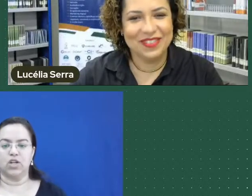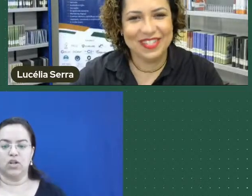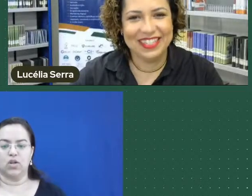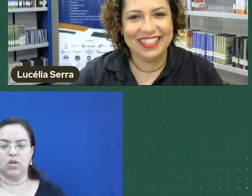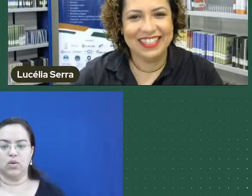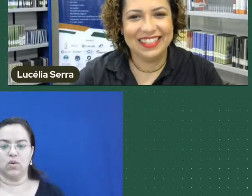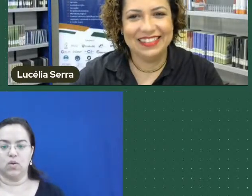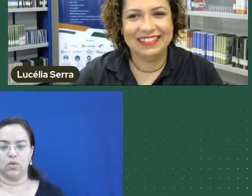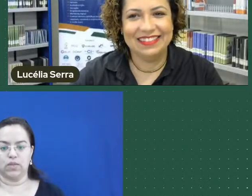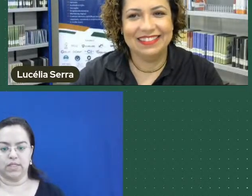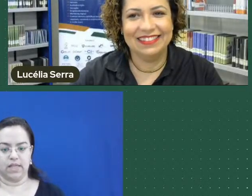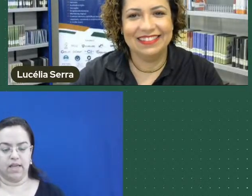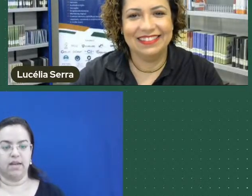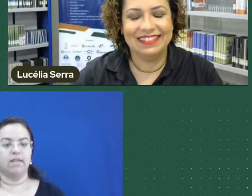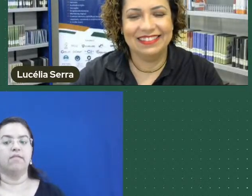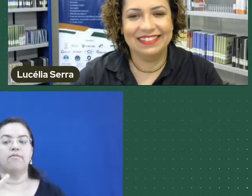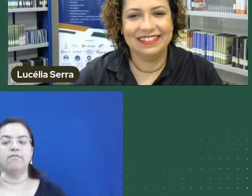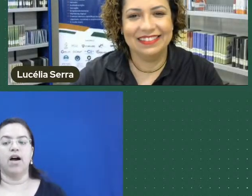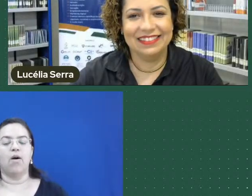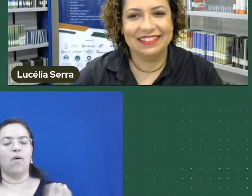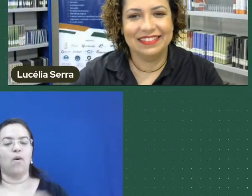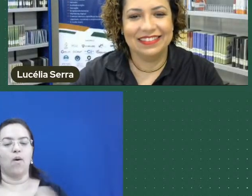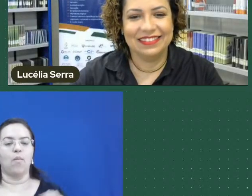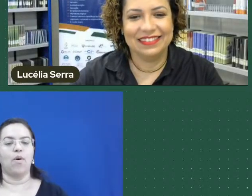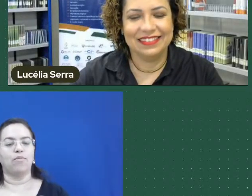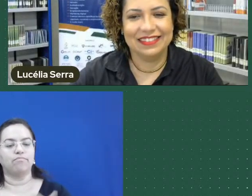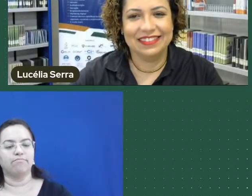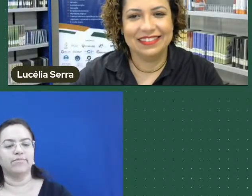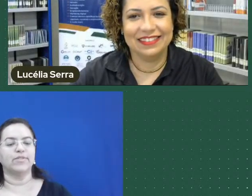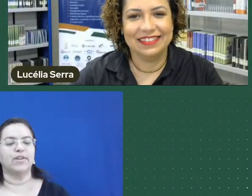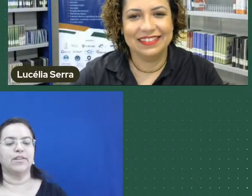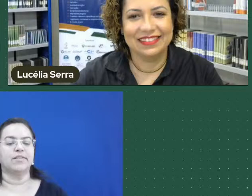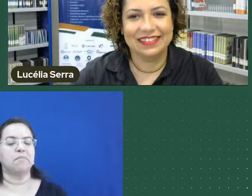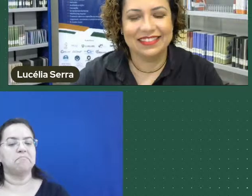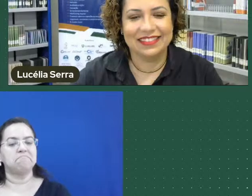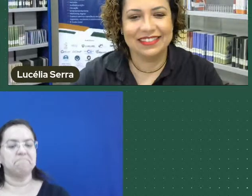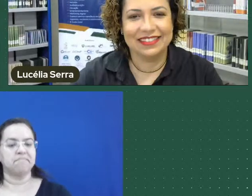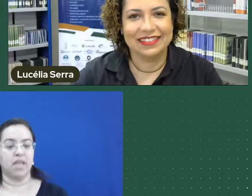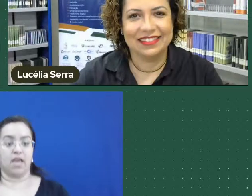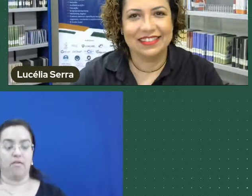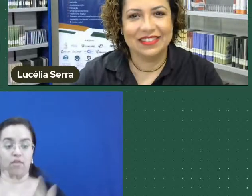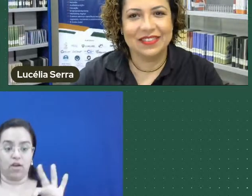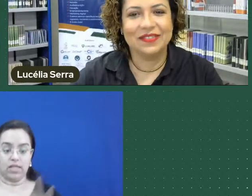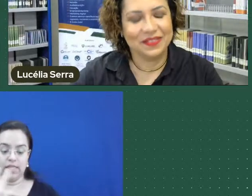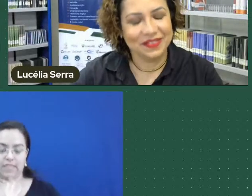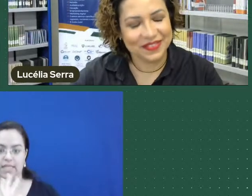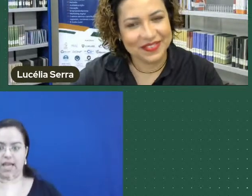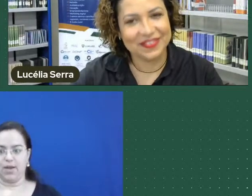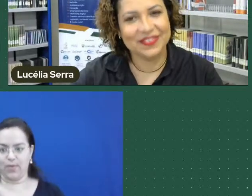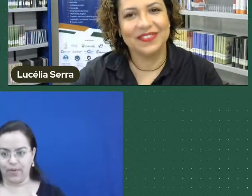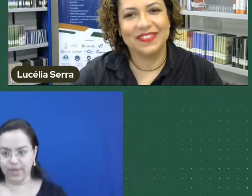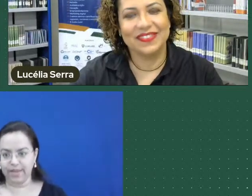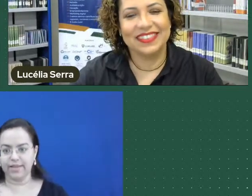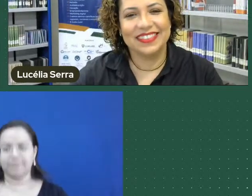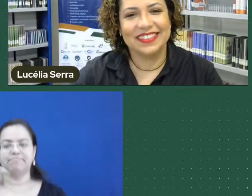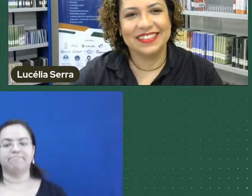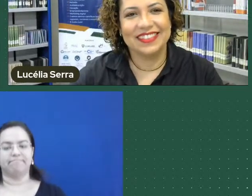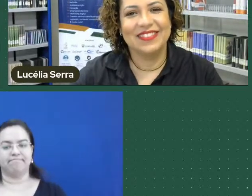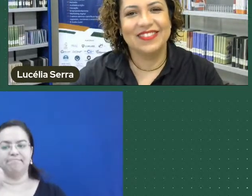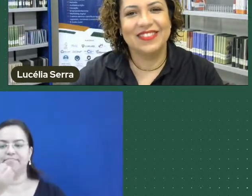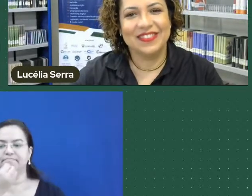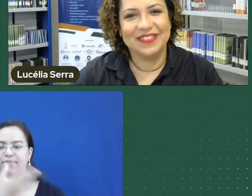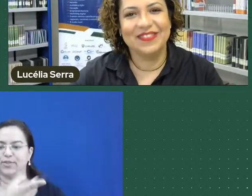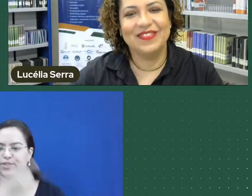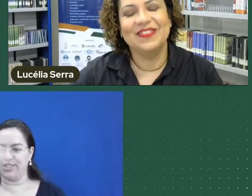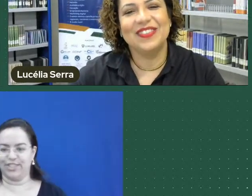quem vai conduzir os trabalhos de mediação aqui conosco. Eu ficarei aqui na direção técnica, tá, Lucélia? A palavra está com você, colega. Bom